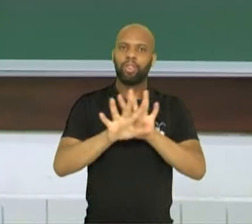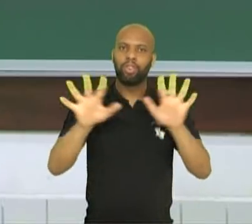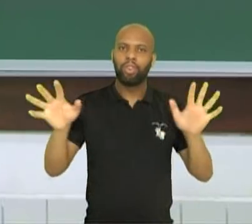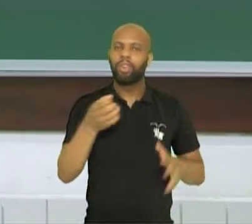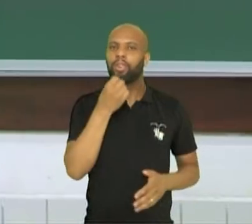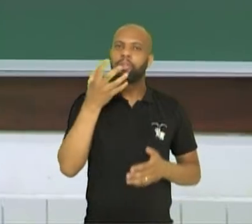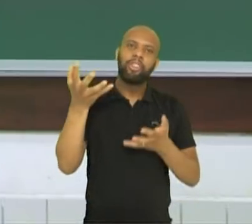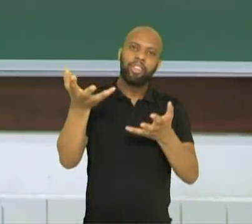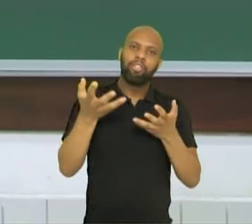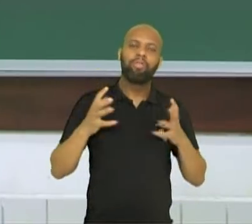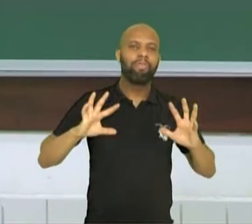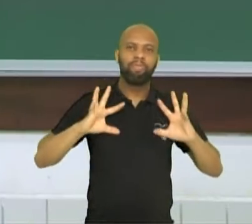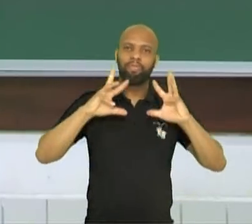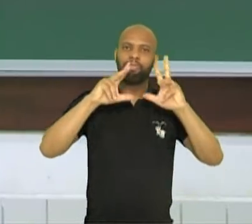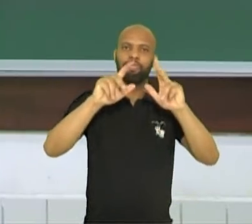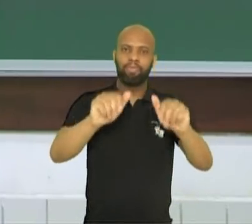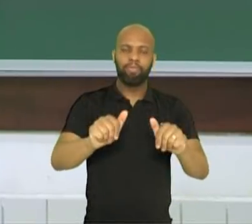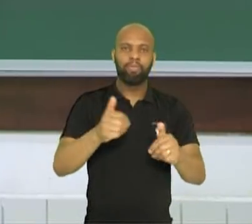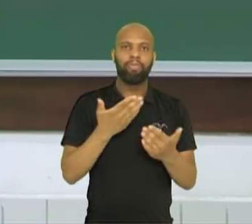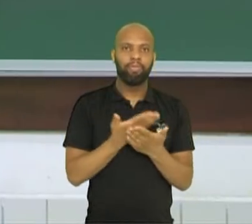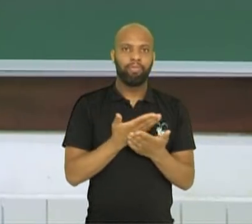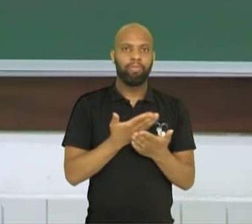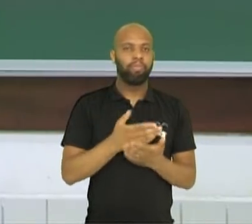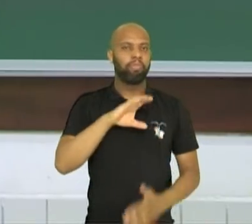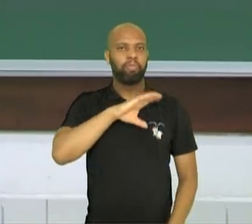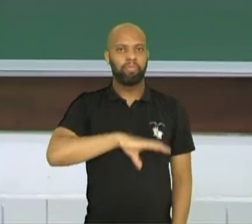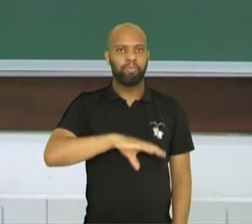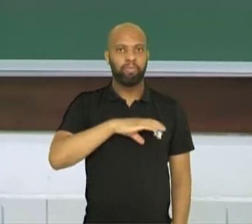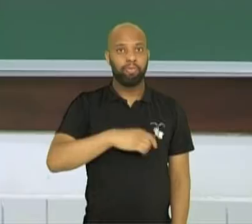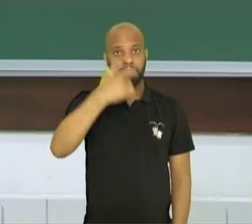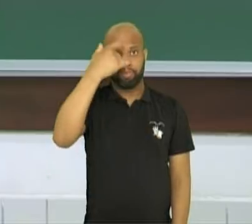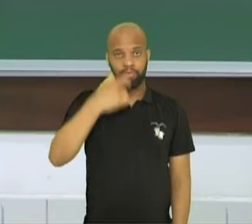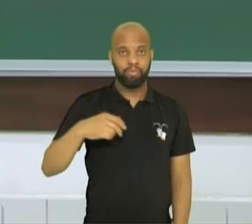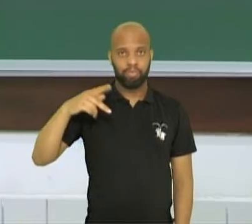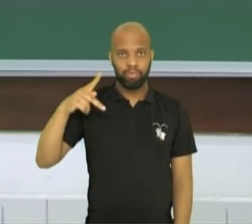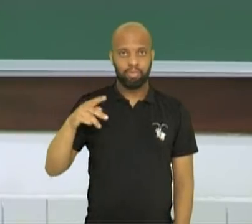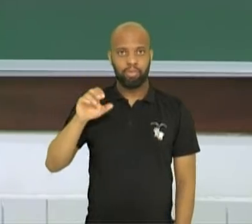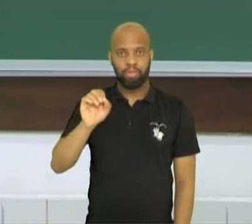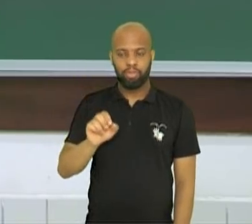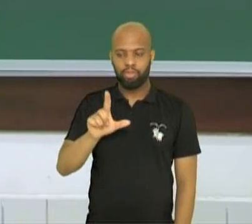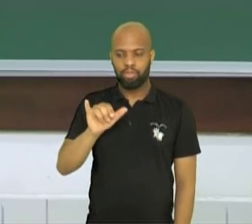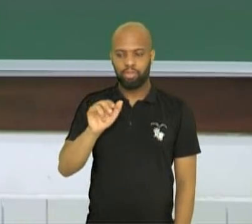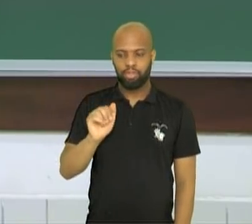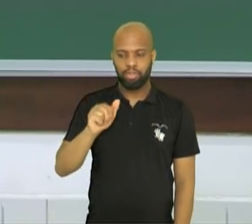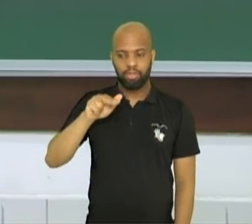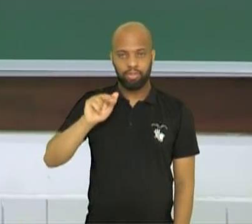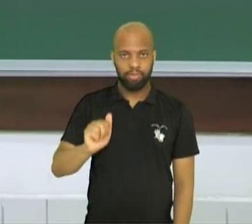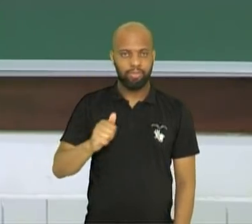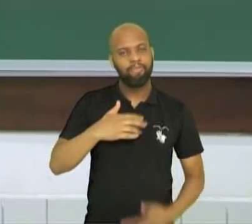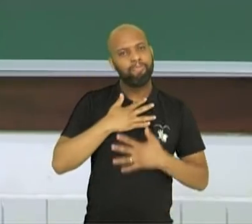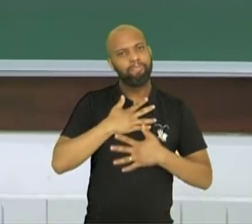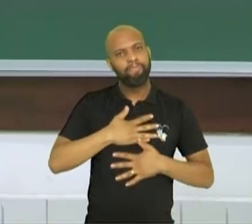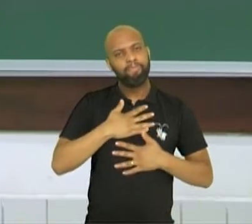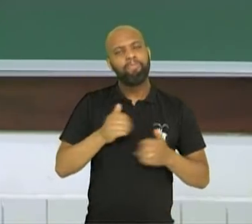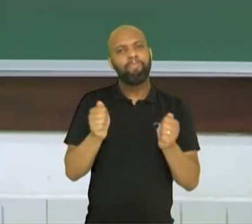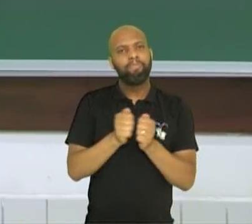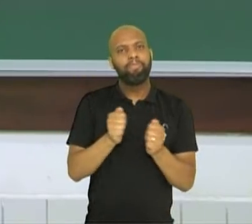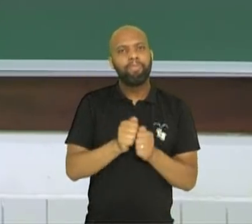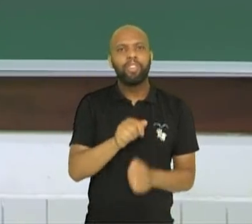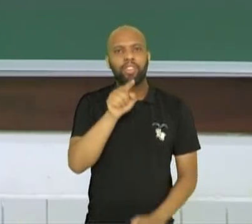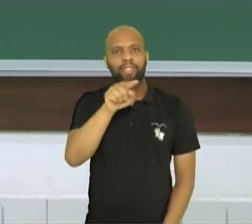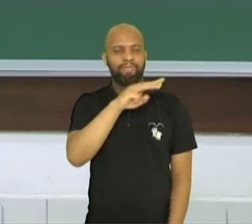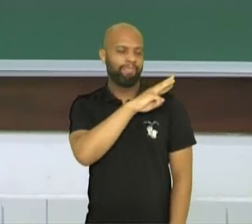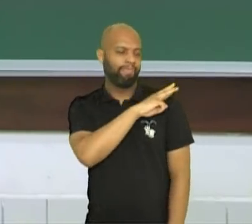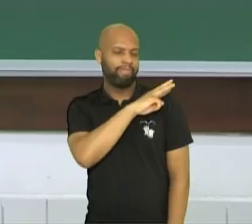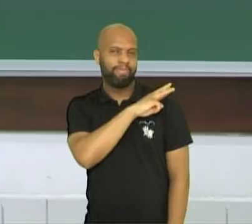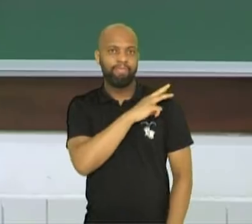Olá, sejam todos bem-vindos à sua aula de língua portuguesa. Eu sou a professora Poliana Paio e é um prazer estar aqui falando para a terceira